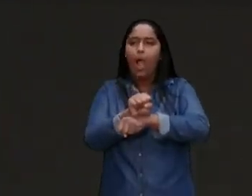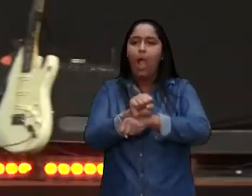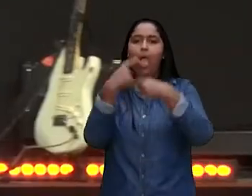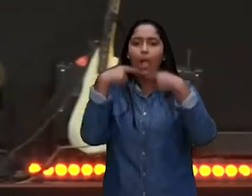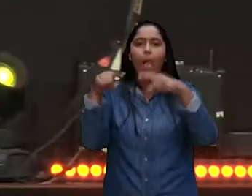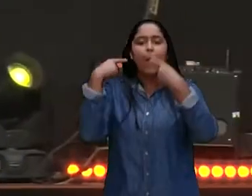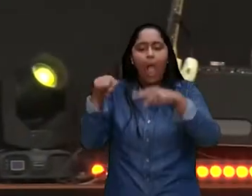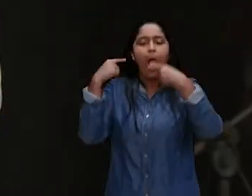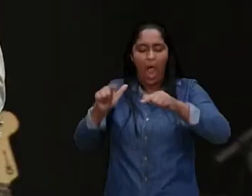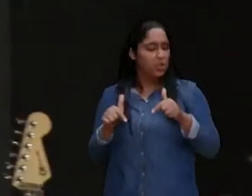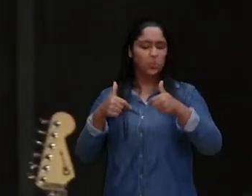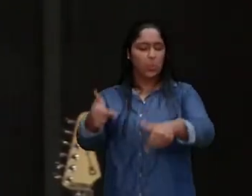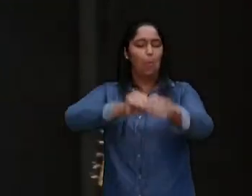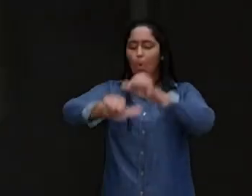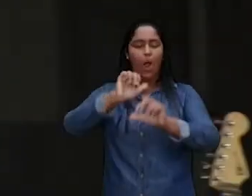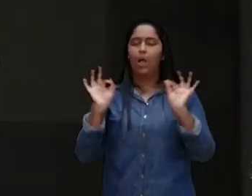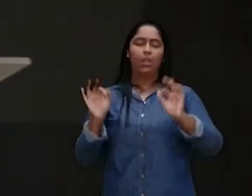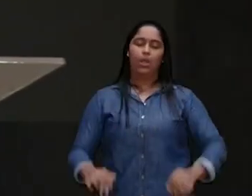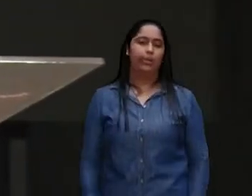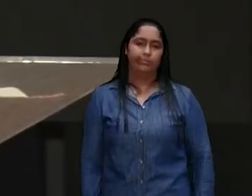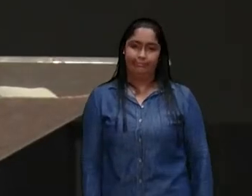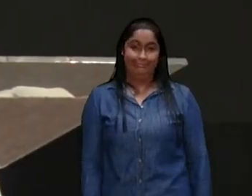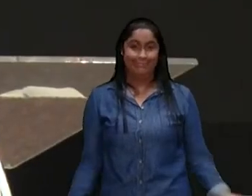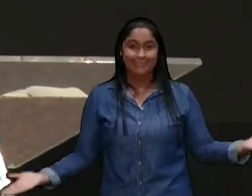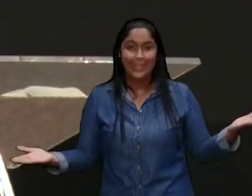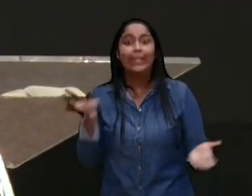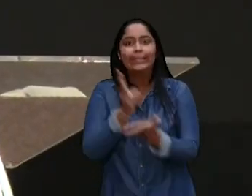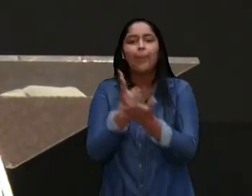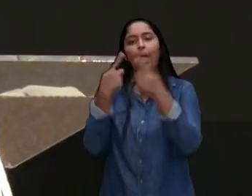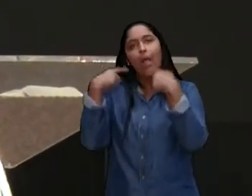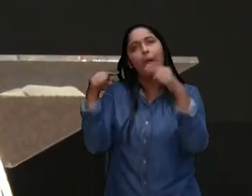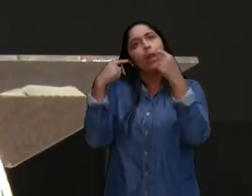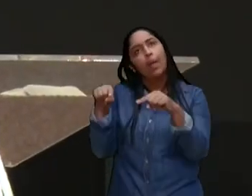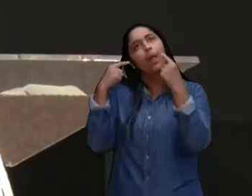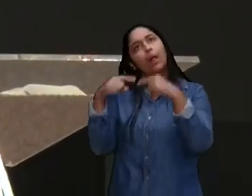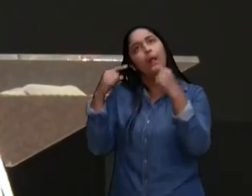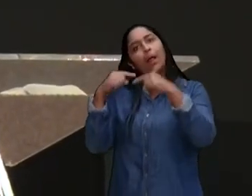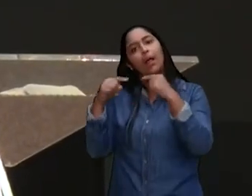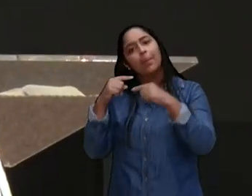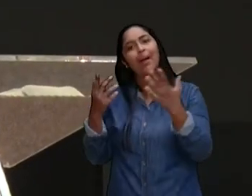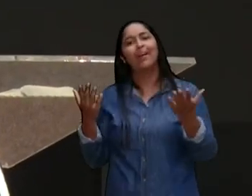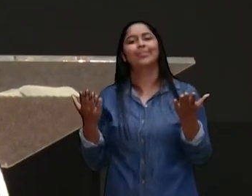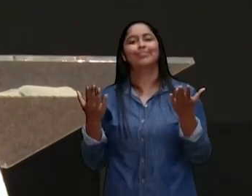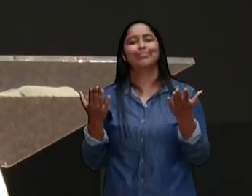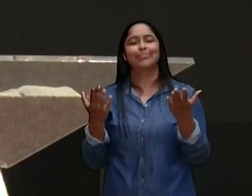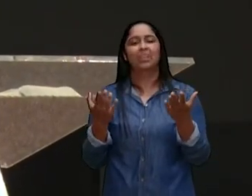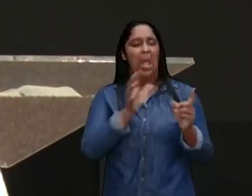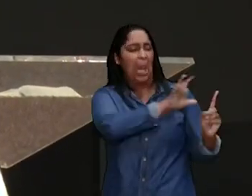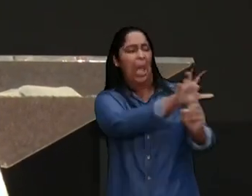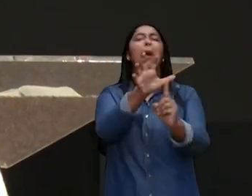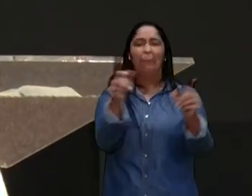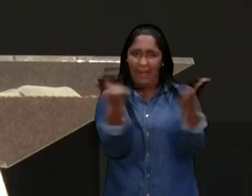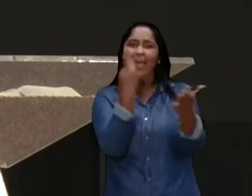e decidiu vive uma situação não quer mudar fica reclamando e ainda botando pilha na cabeça